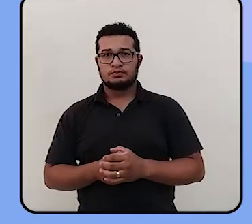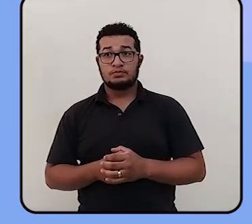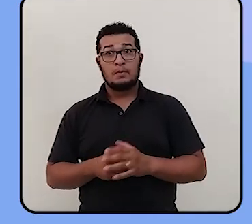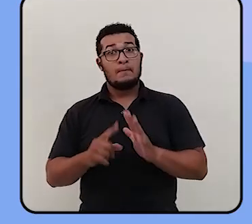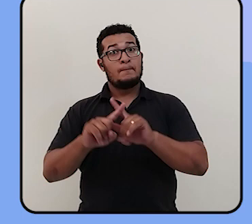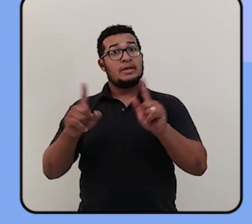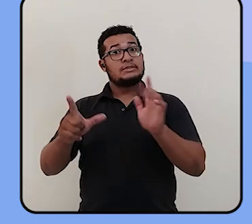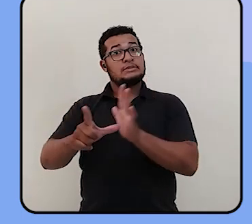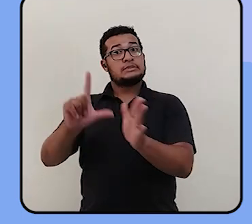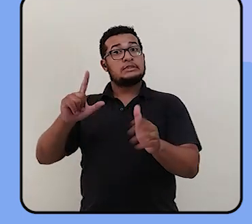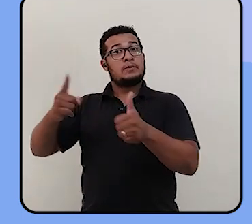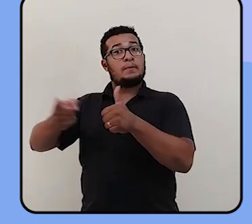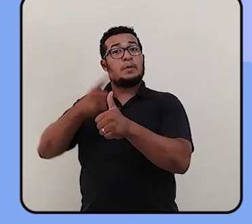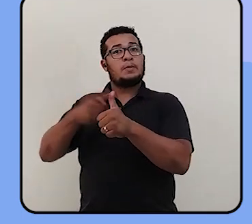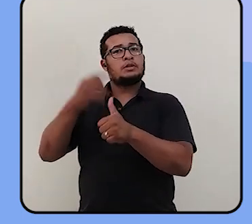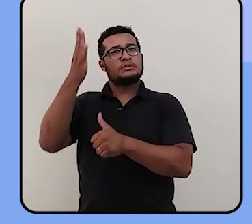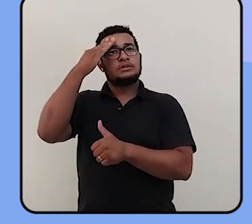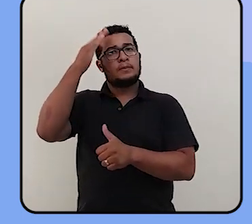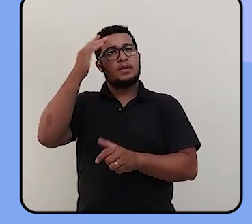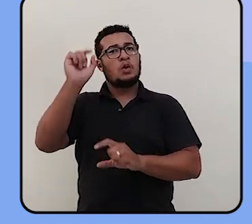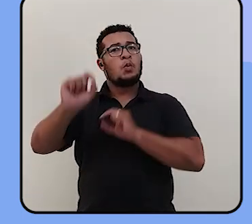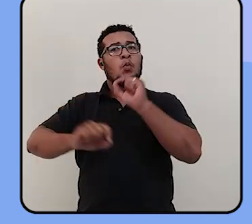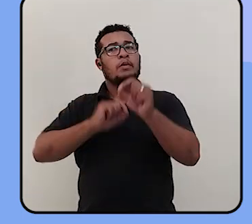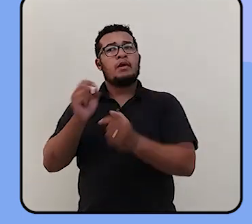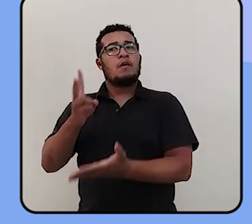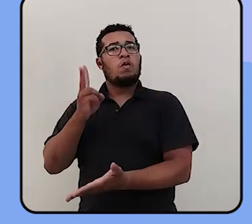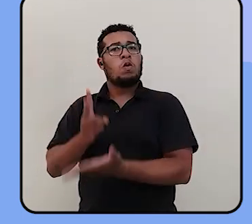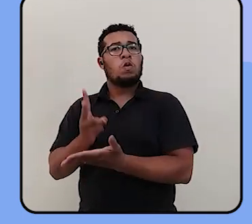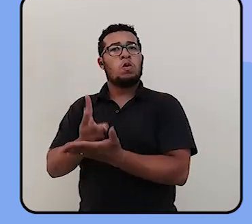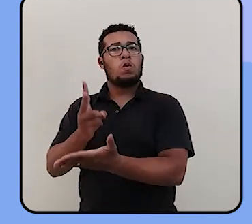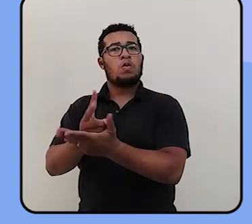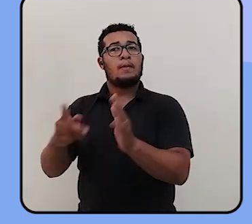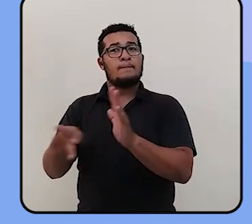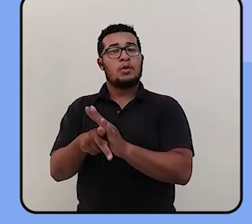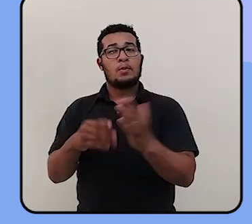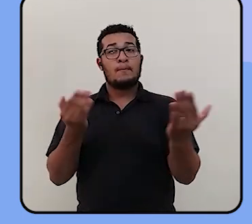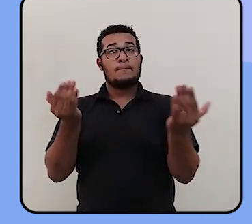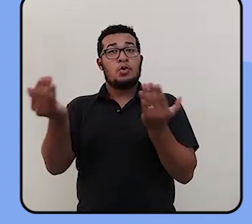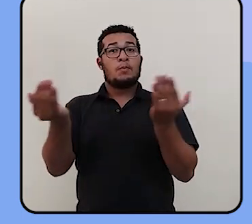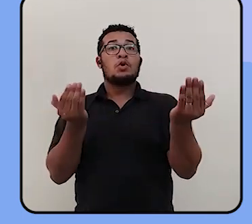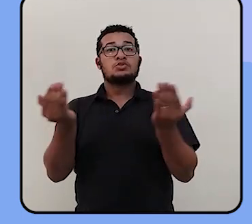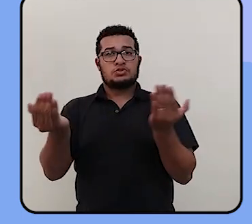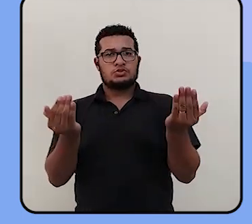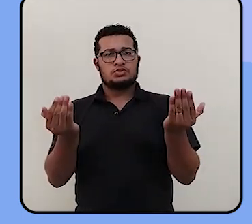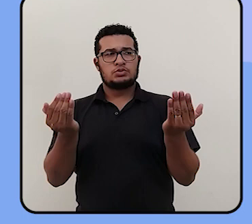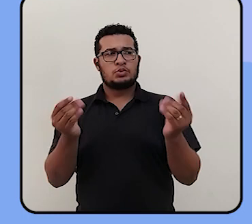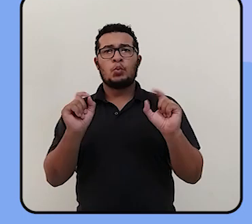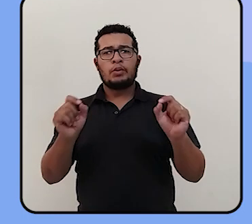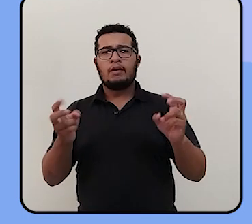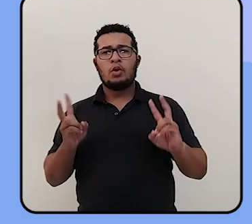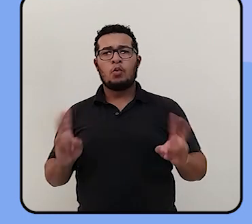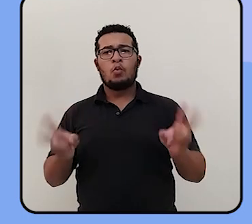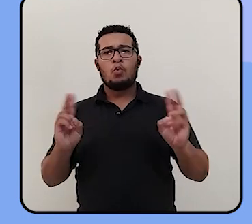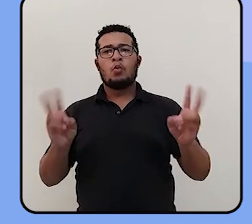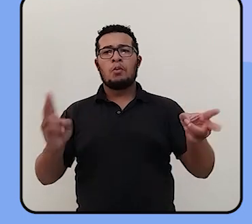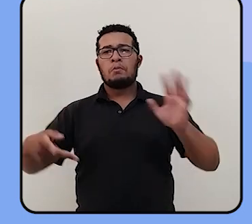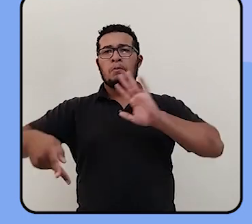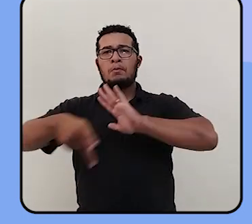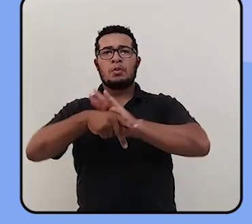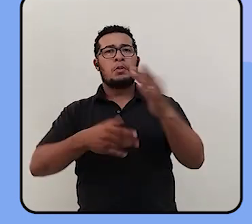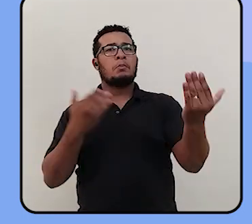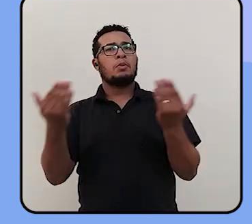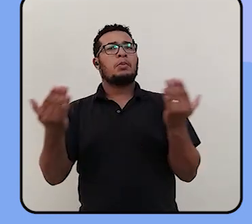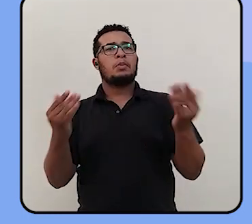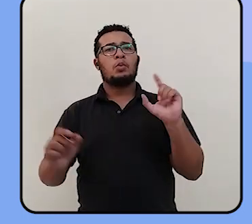Antes, é interessante que você saiba o que é constante de proporcionalidade. O que é uma constante